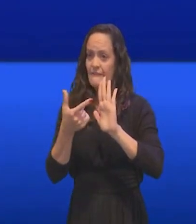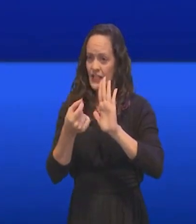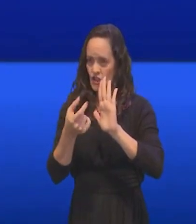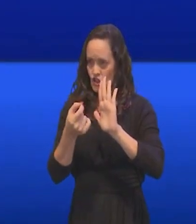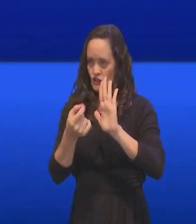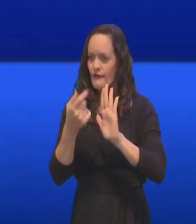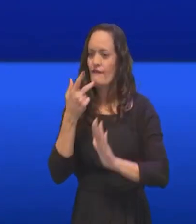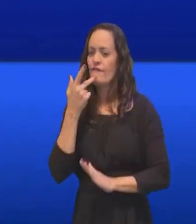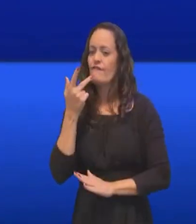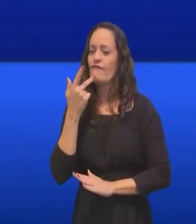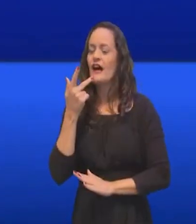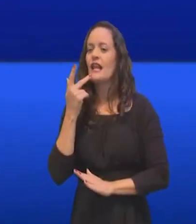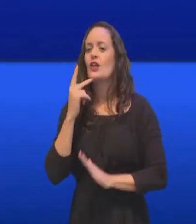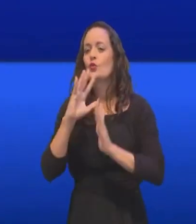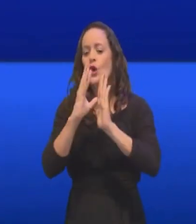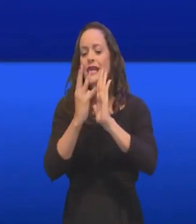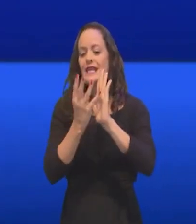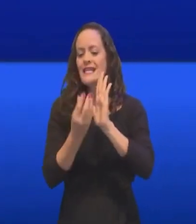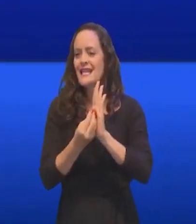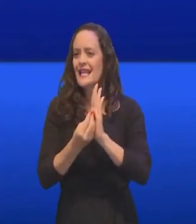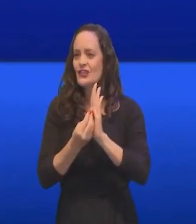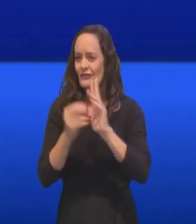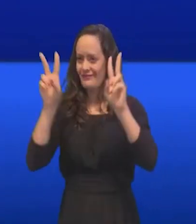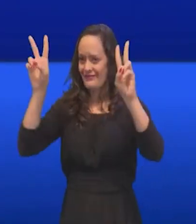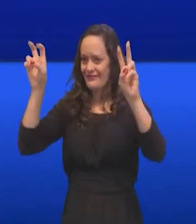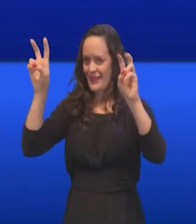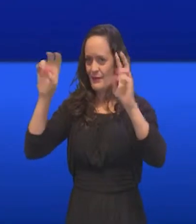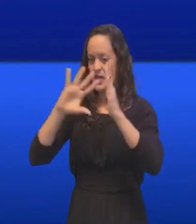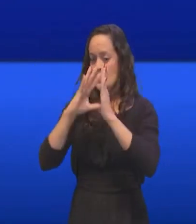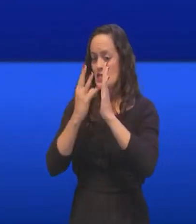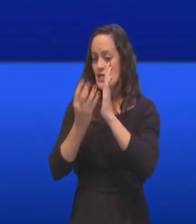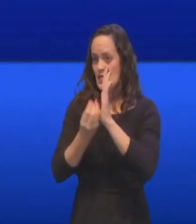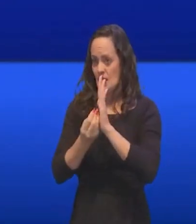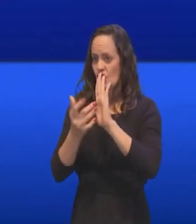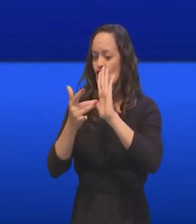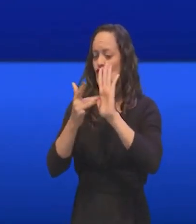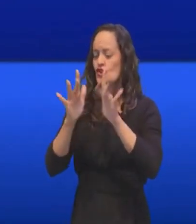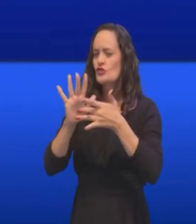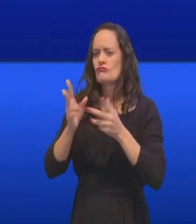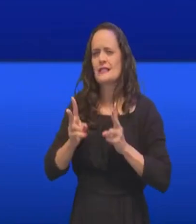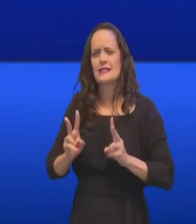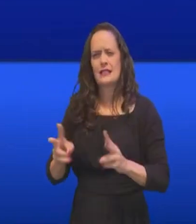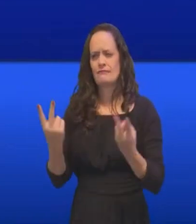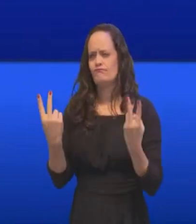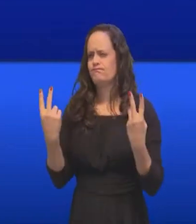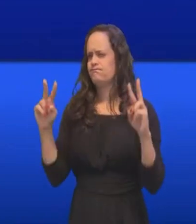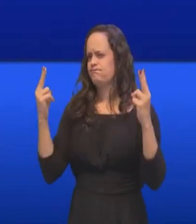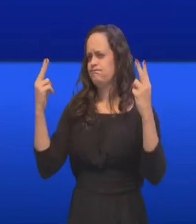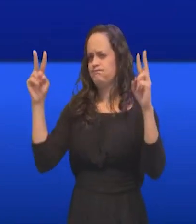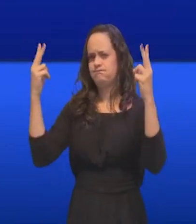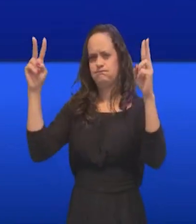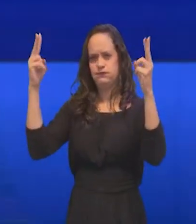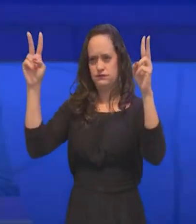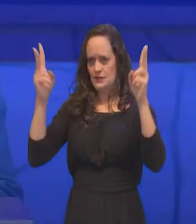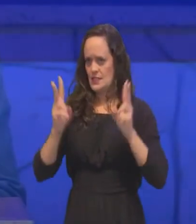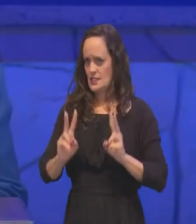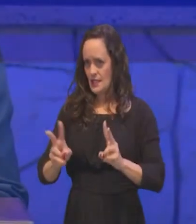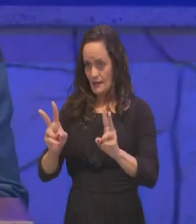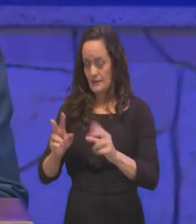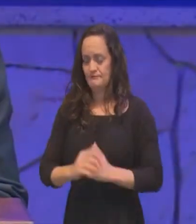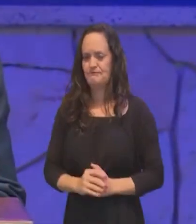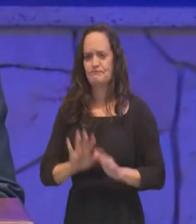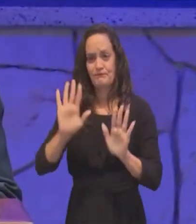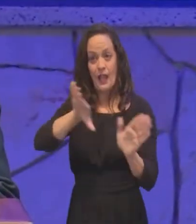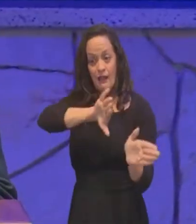de Cristo sempre será vencedora, é o tema desta mensagem. Mas deixa-me explicar uma coisa antes